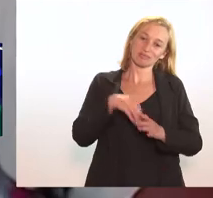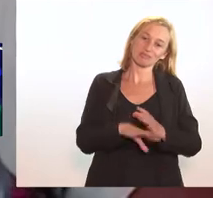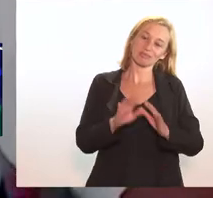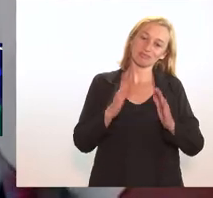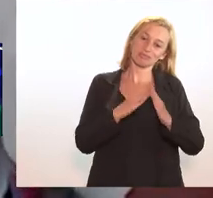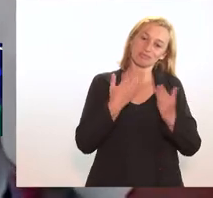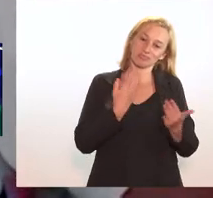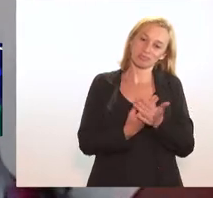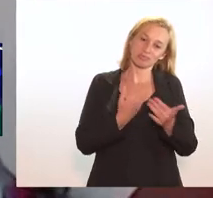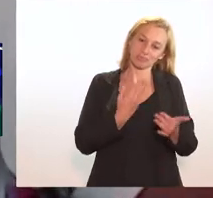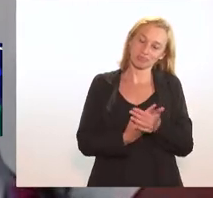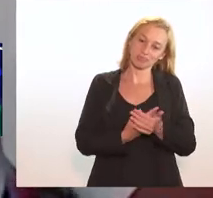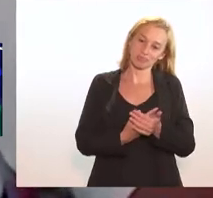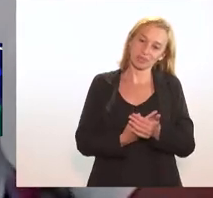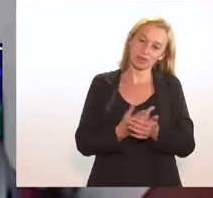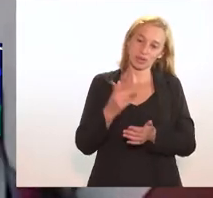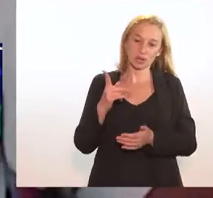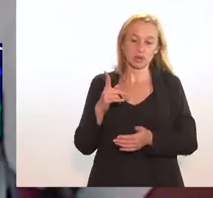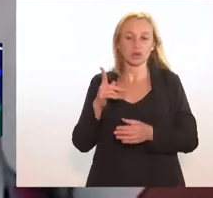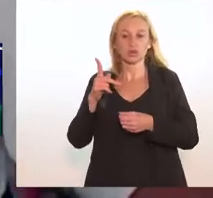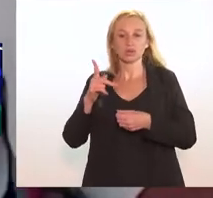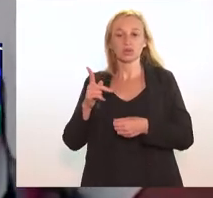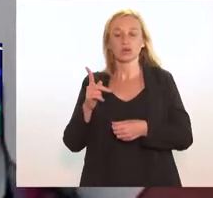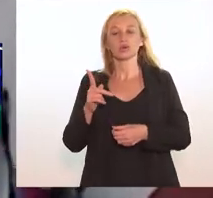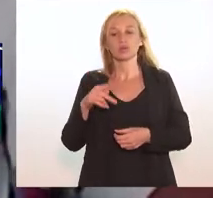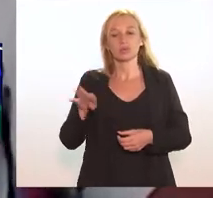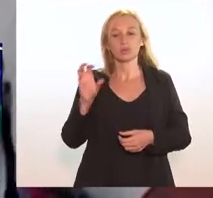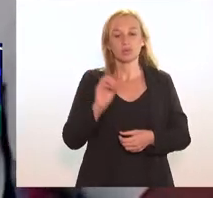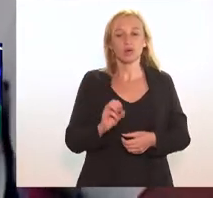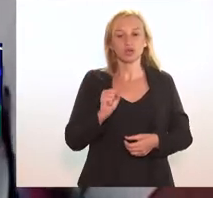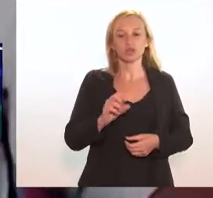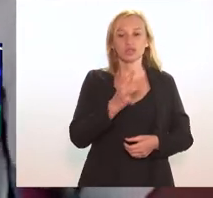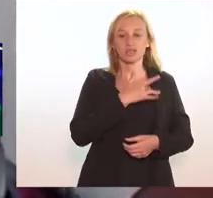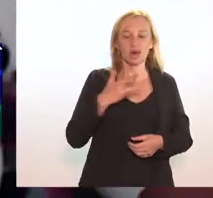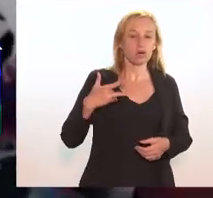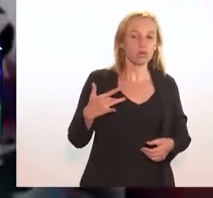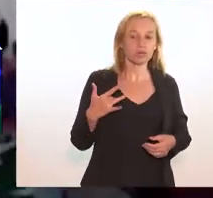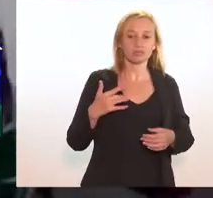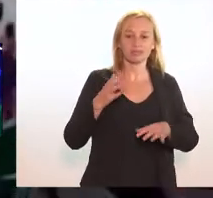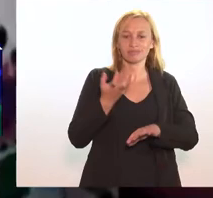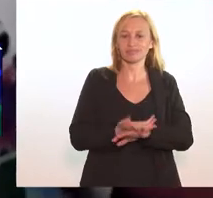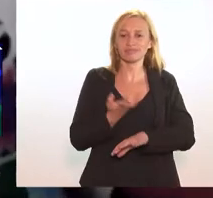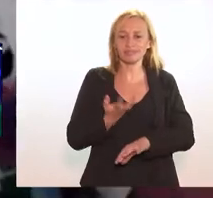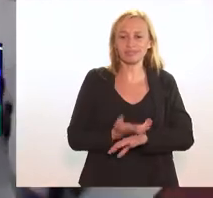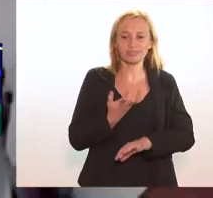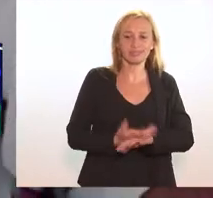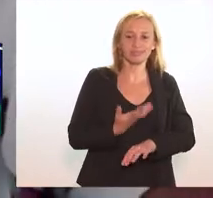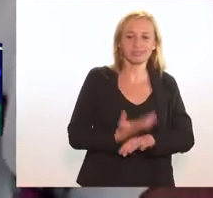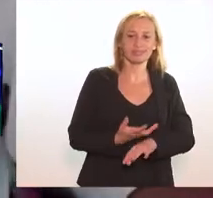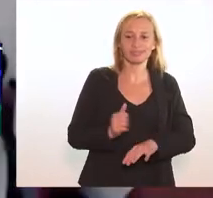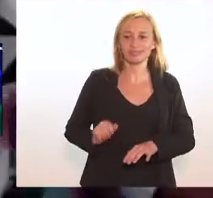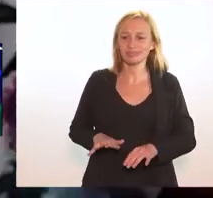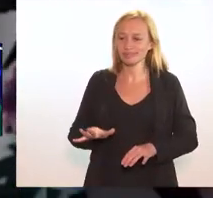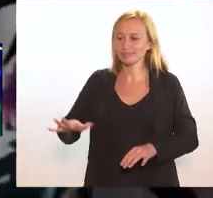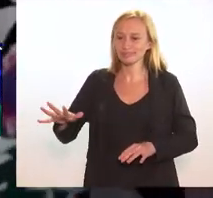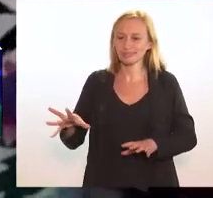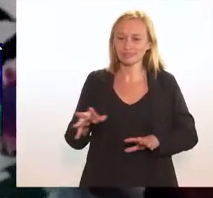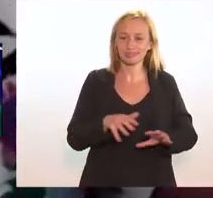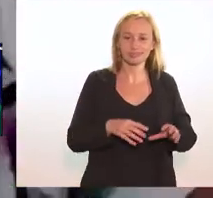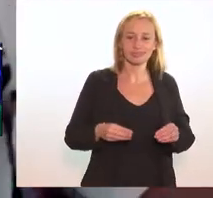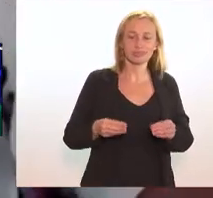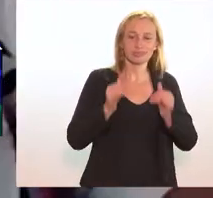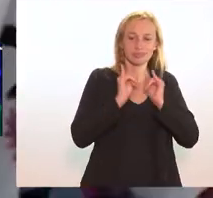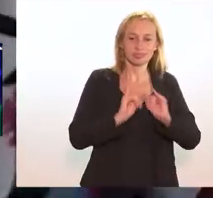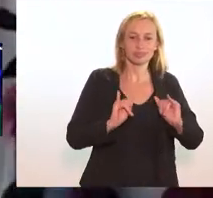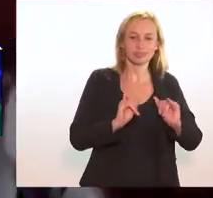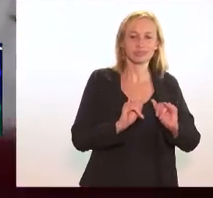escolas, nos postos de saúde, nos hospitais, nas praças, envolvendo as populações da periferia, colocando propaganda